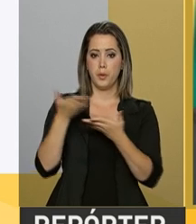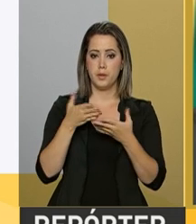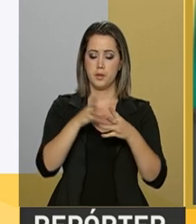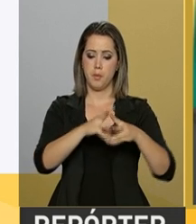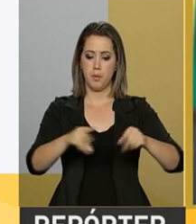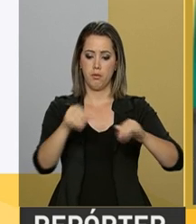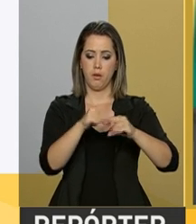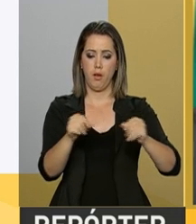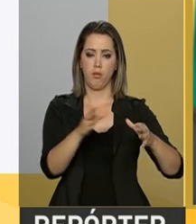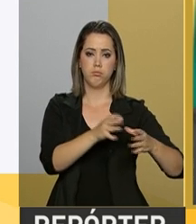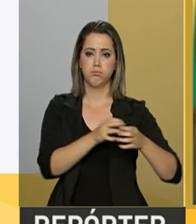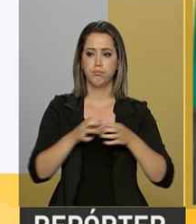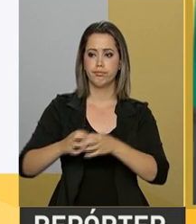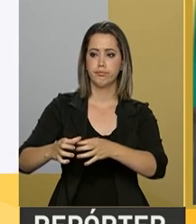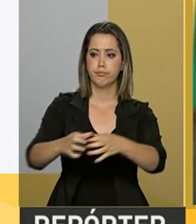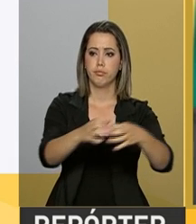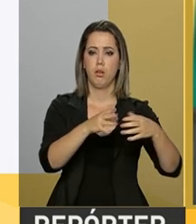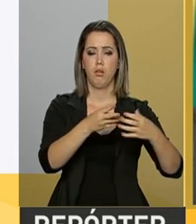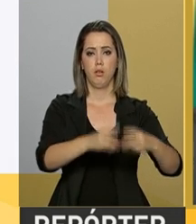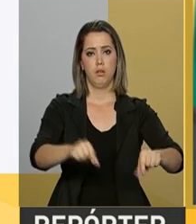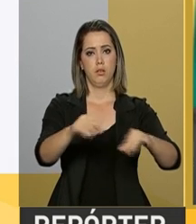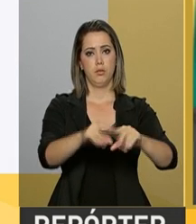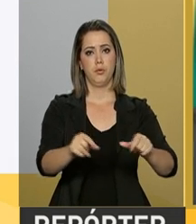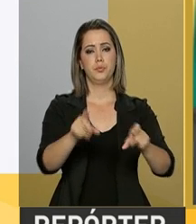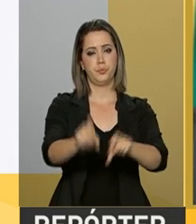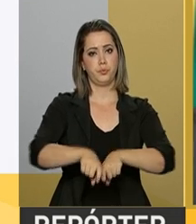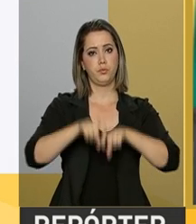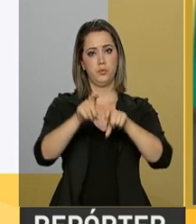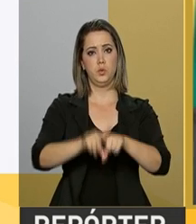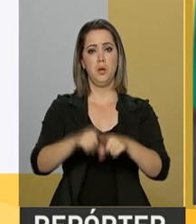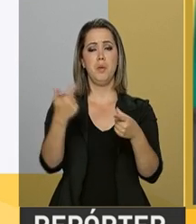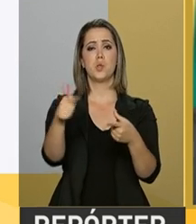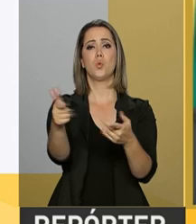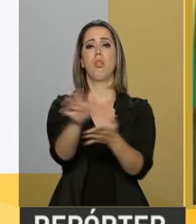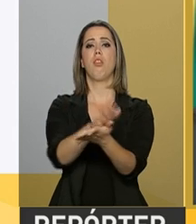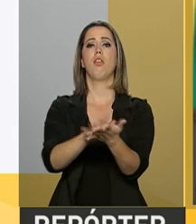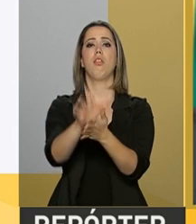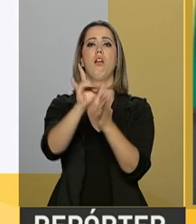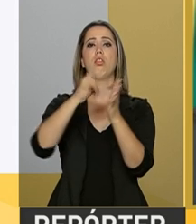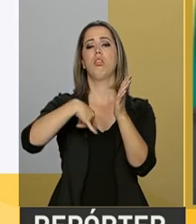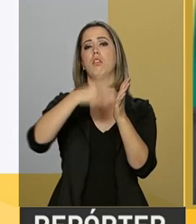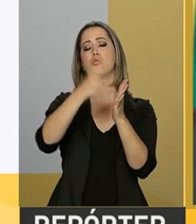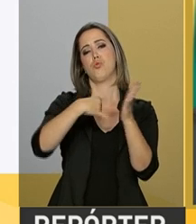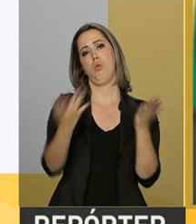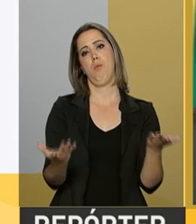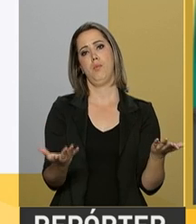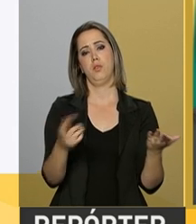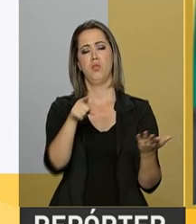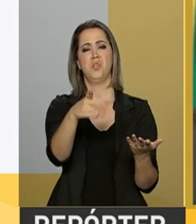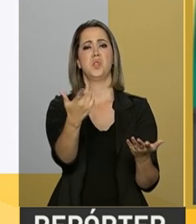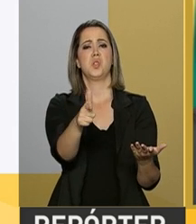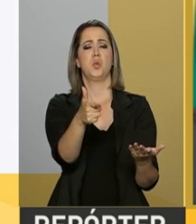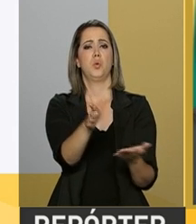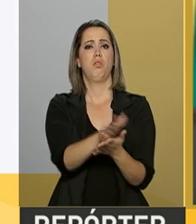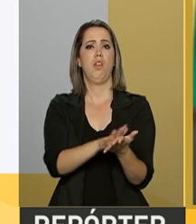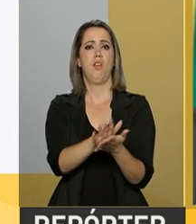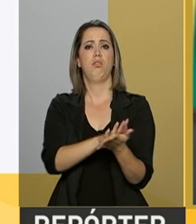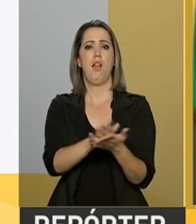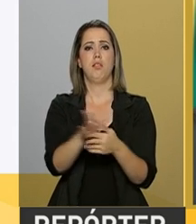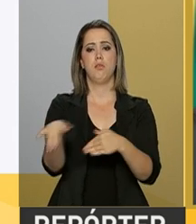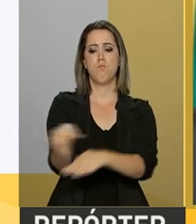distribuição de terra em razão da reforma agrária né mas não ganhou título de propriedade Ou seja você praticamente não tem endereço